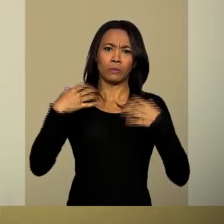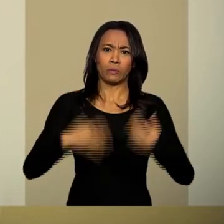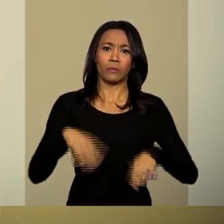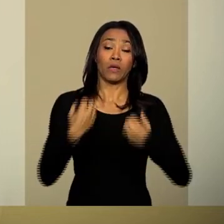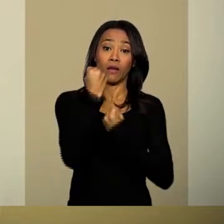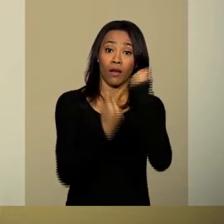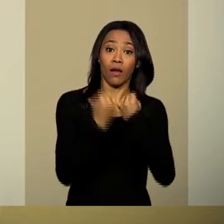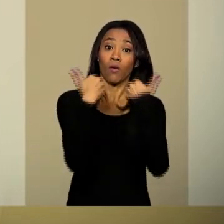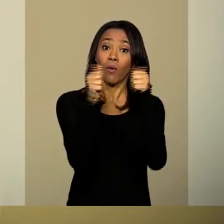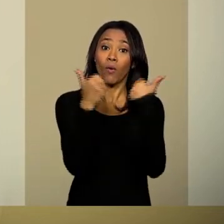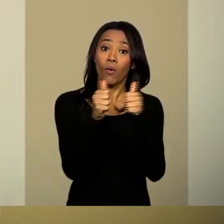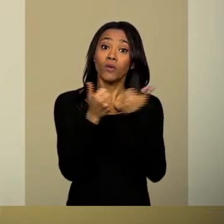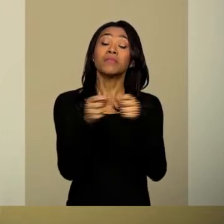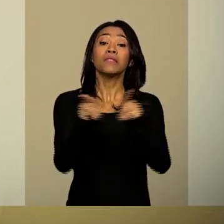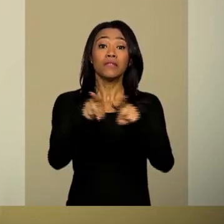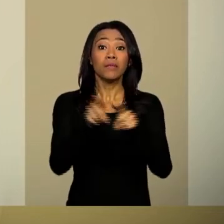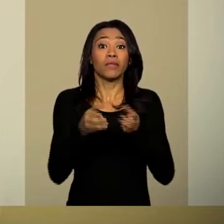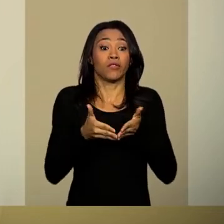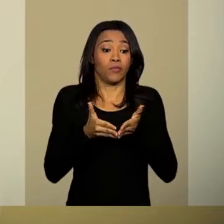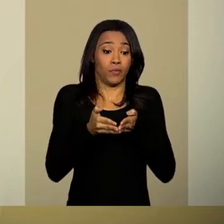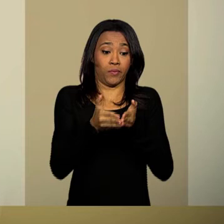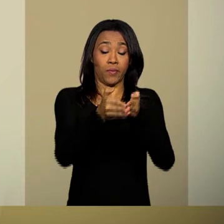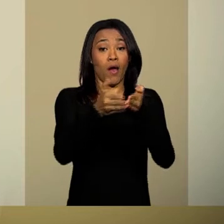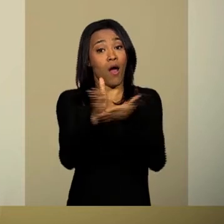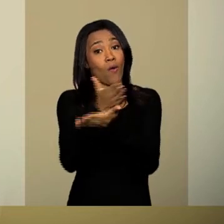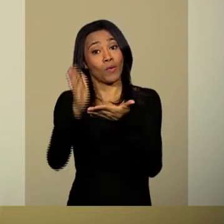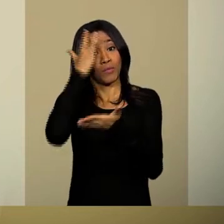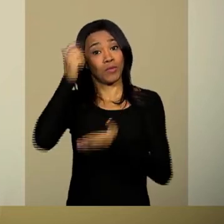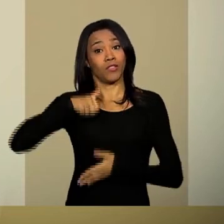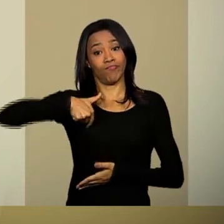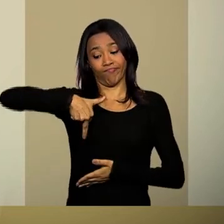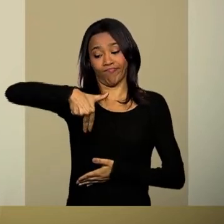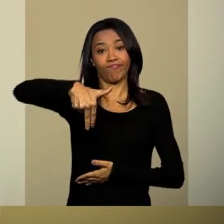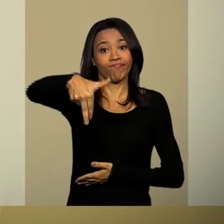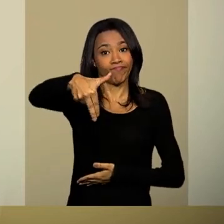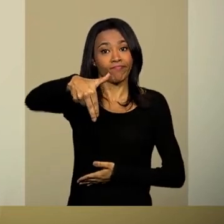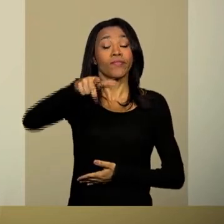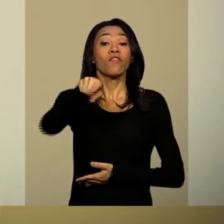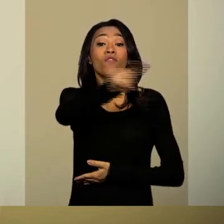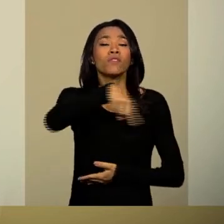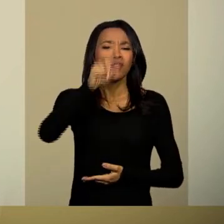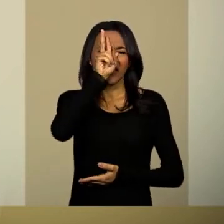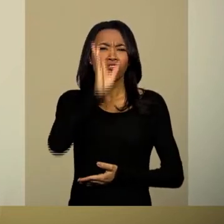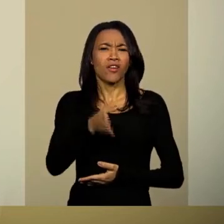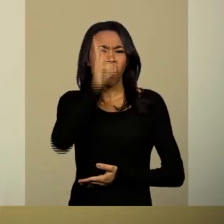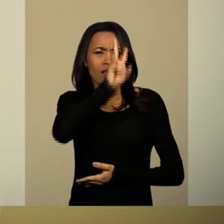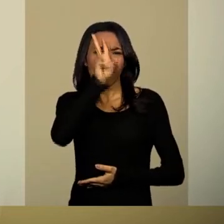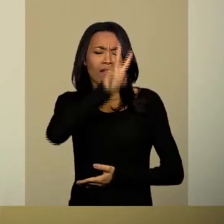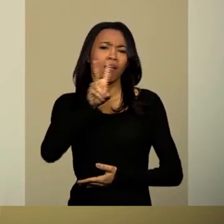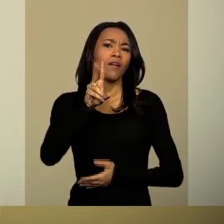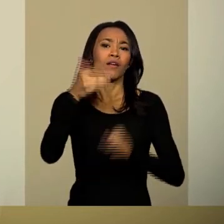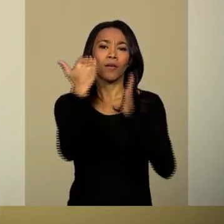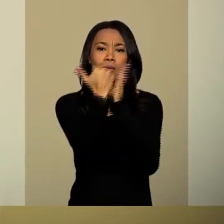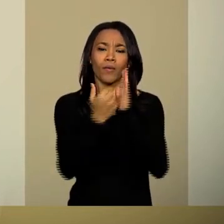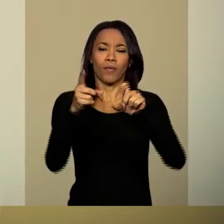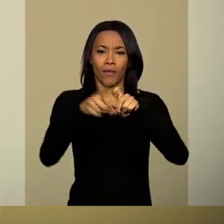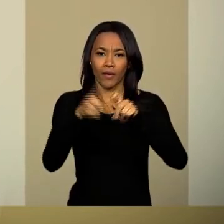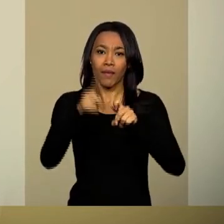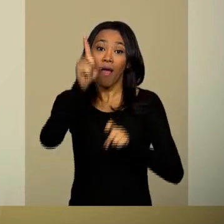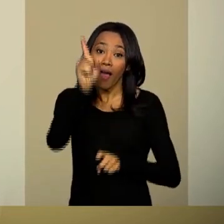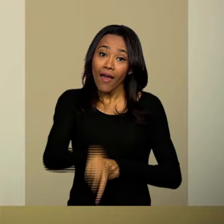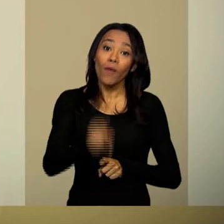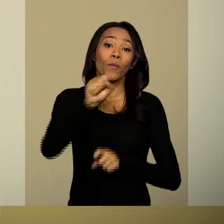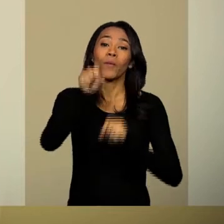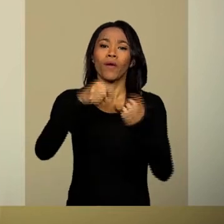de ônibus e até mesmo de barco algumas iam a pé Você deve se lembrar Luciano que o mais médicos faz parte do